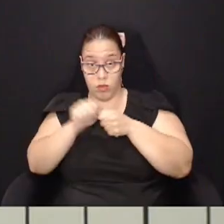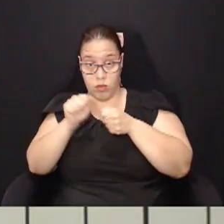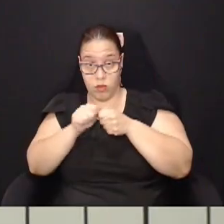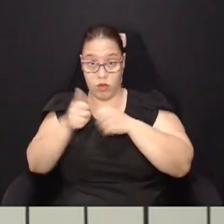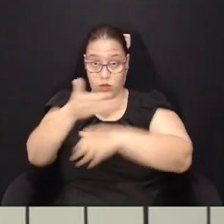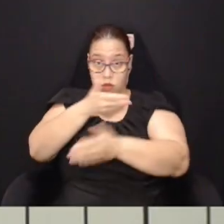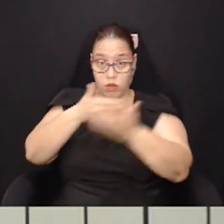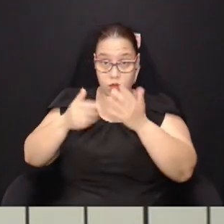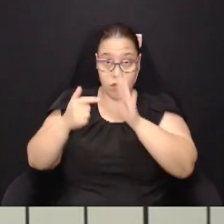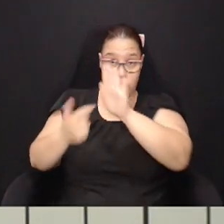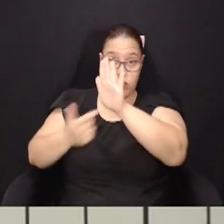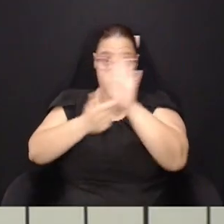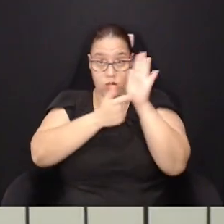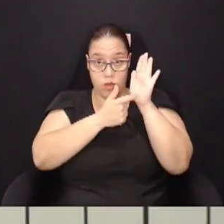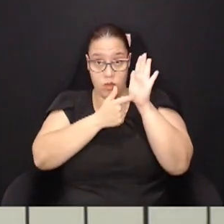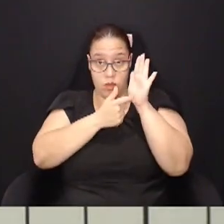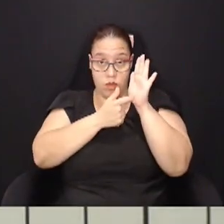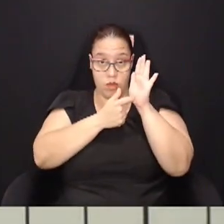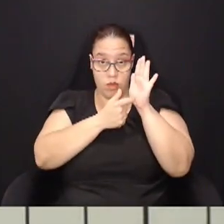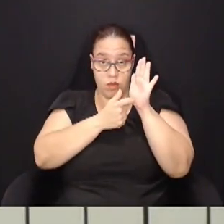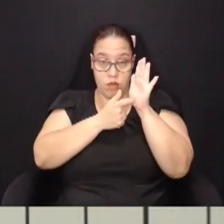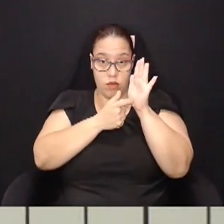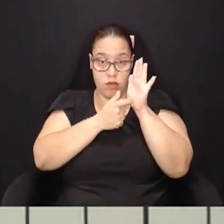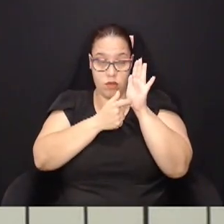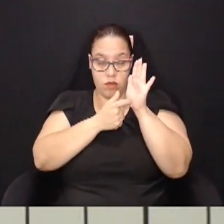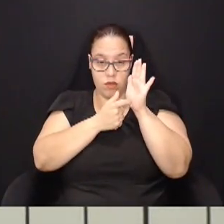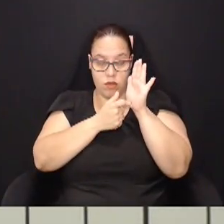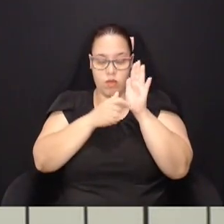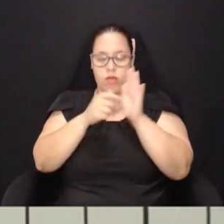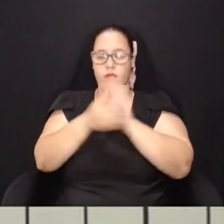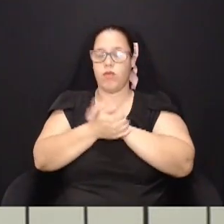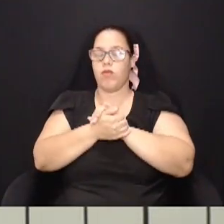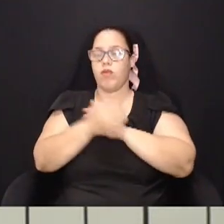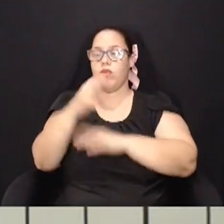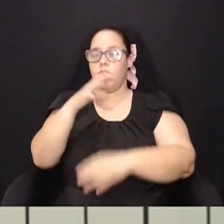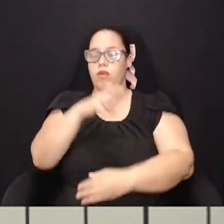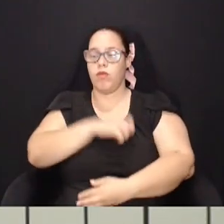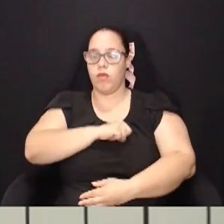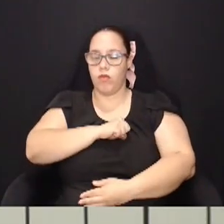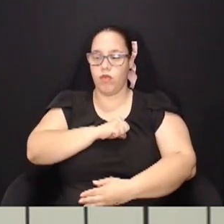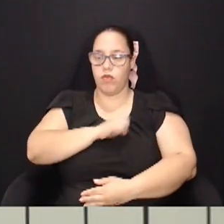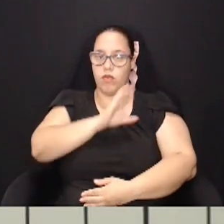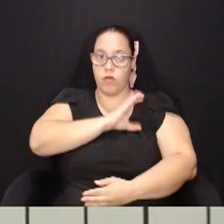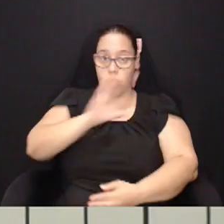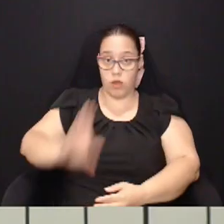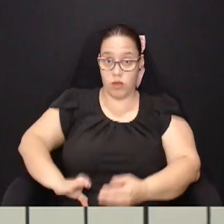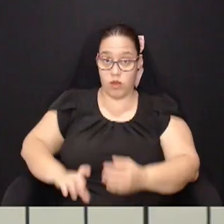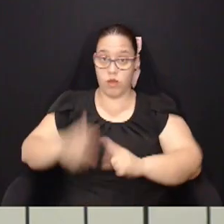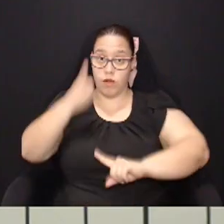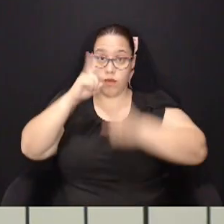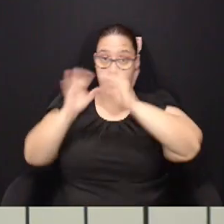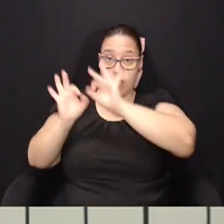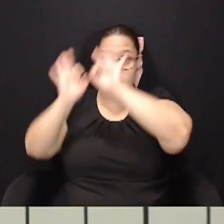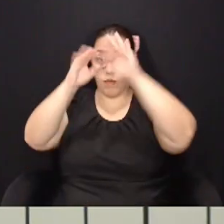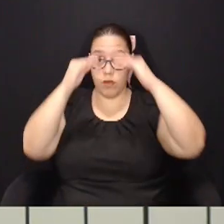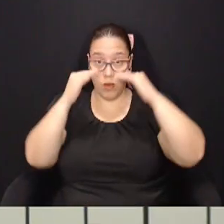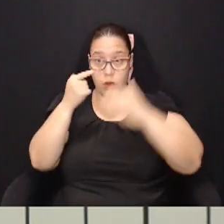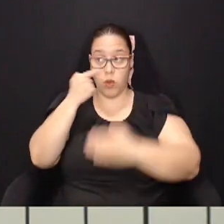apresentação da Paixão de Cristo e também para quem curte carnaval. Acompanhe só a oficina.